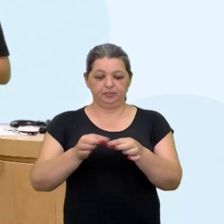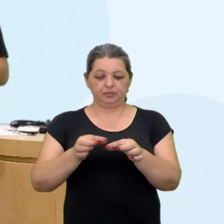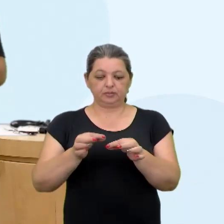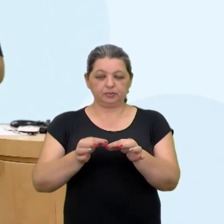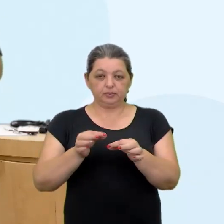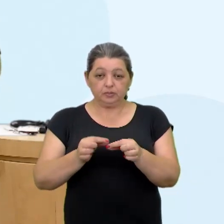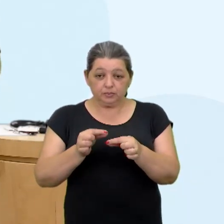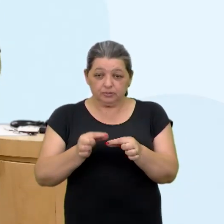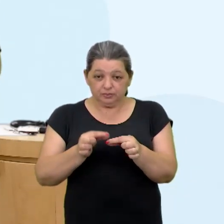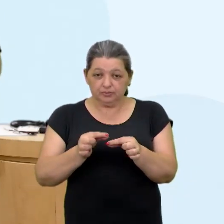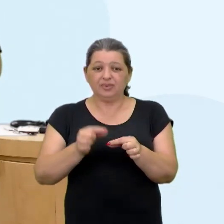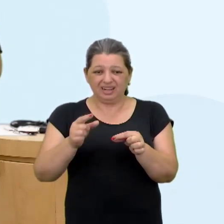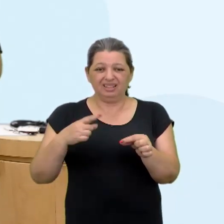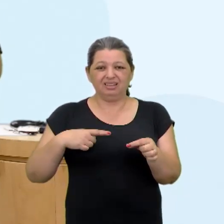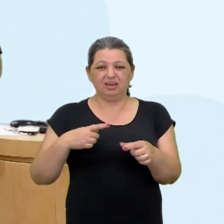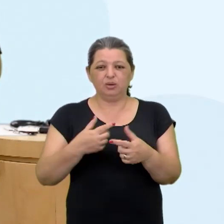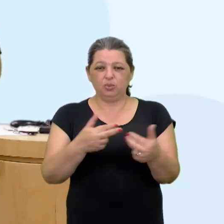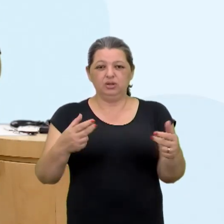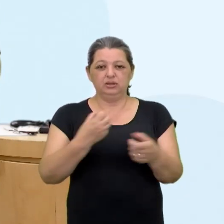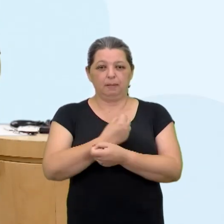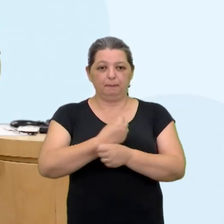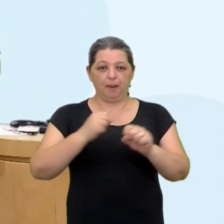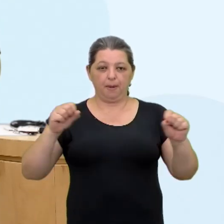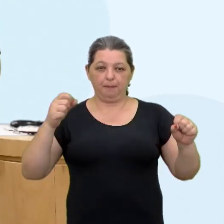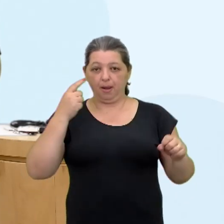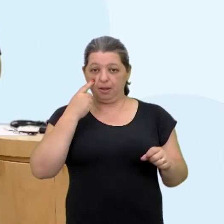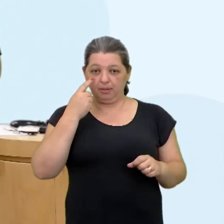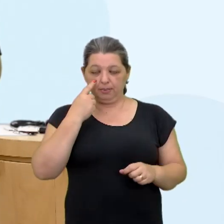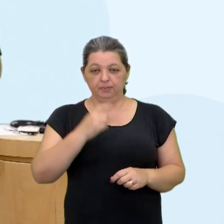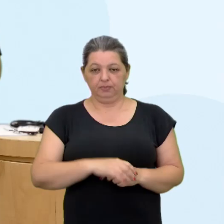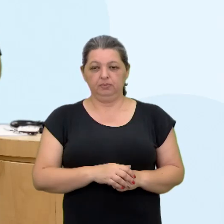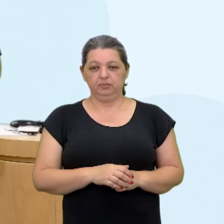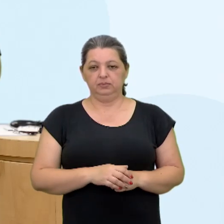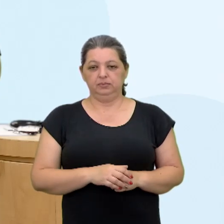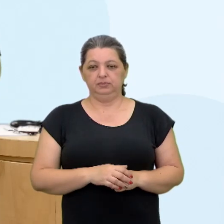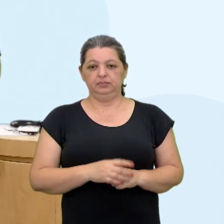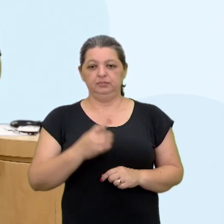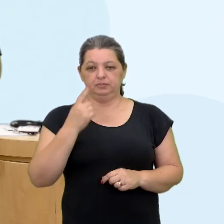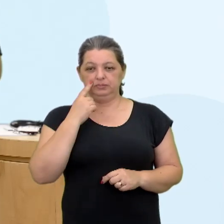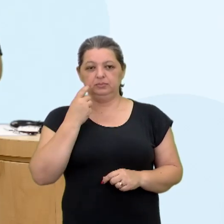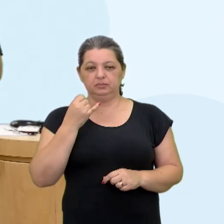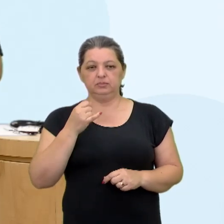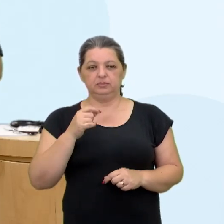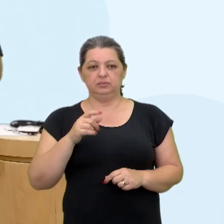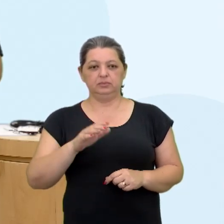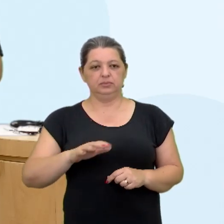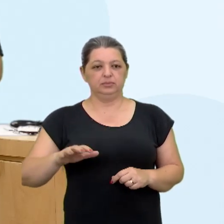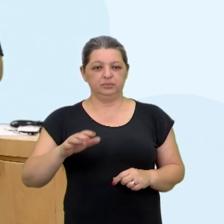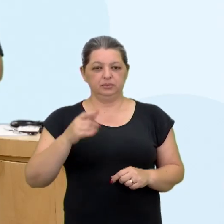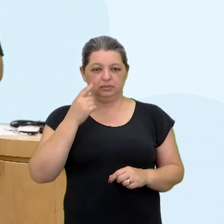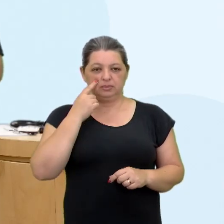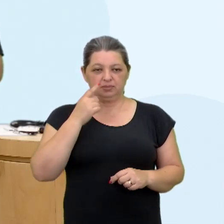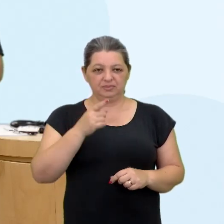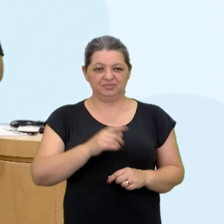temos coisas imensas aqui. Deixa eu ver se meu mouse funciona.